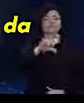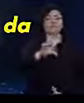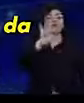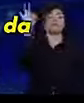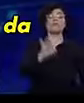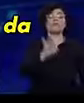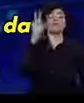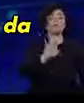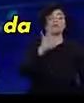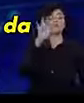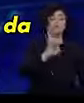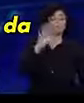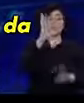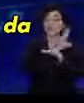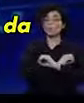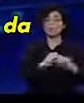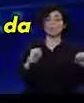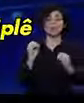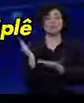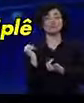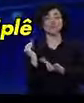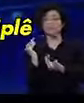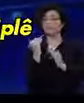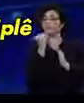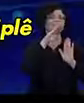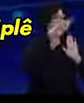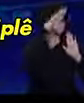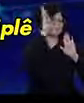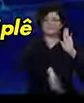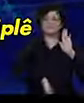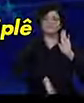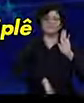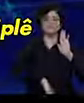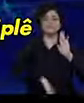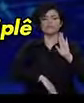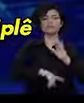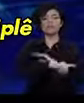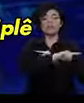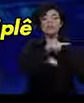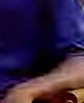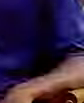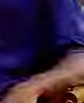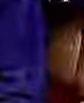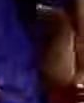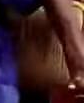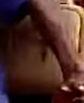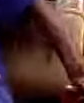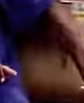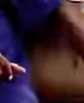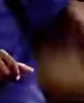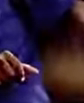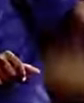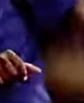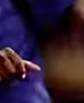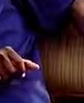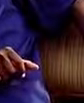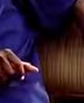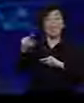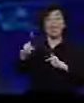99% da dívida dessa garotada. Nós tiramos essa garotada da inadimplência.